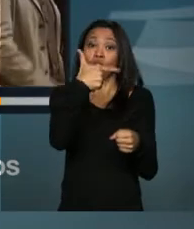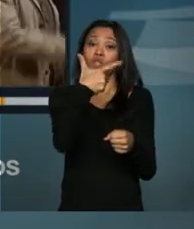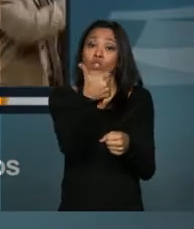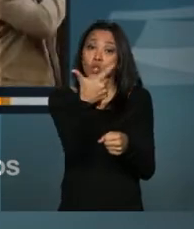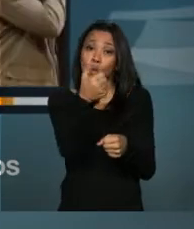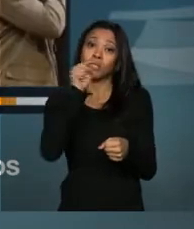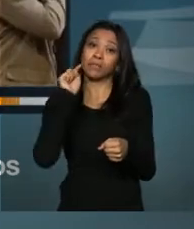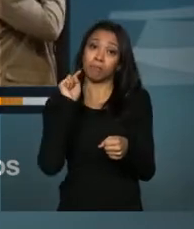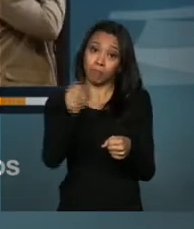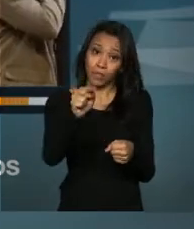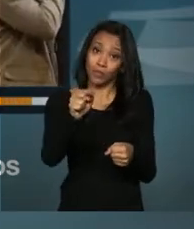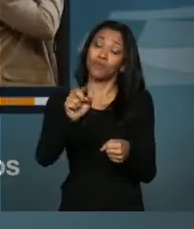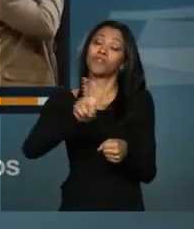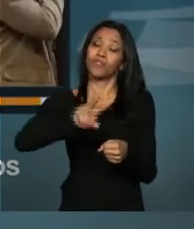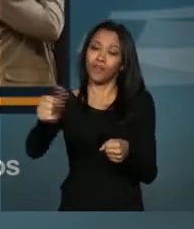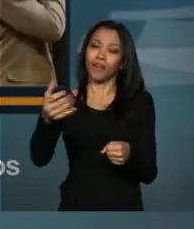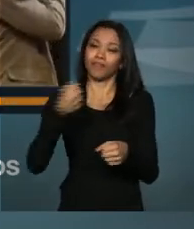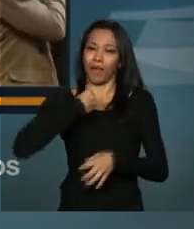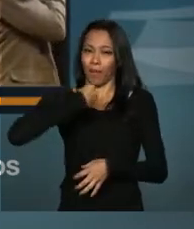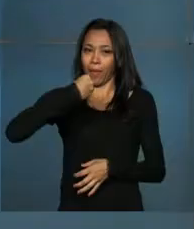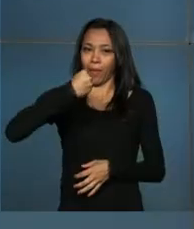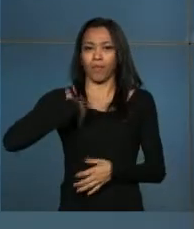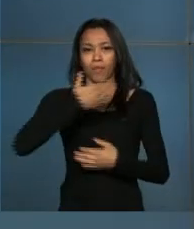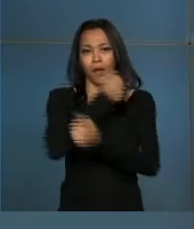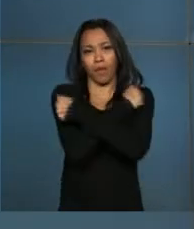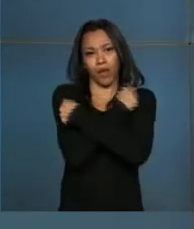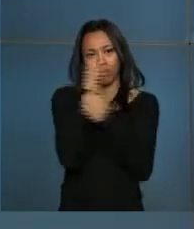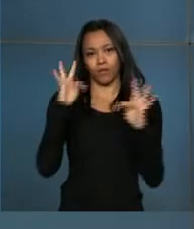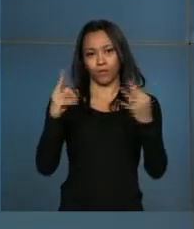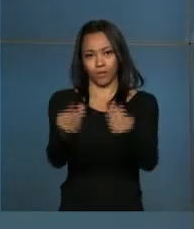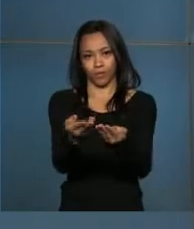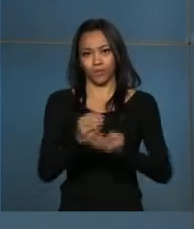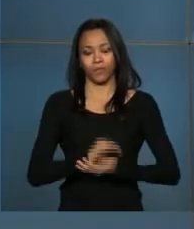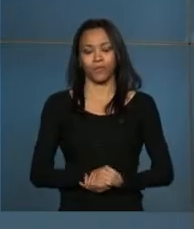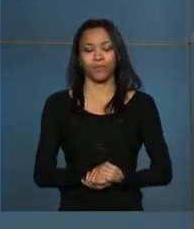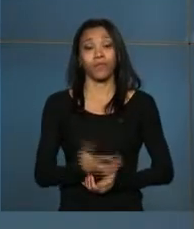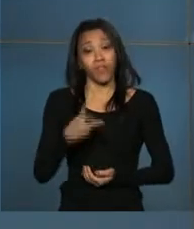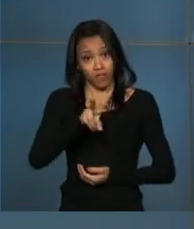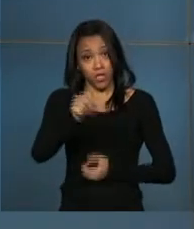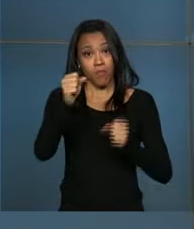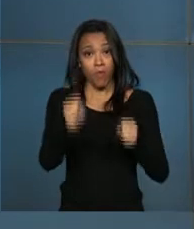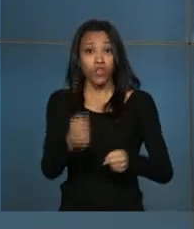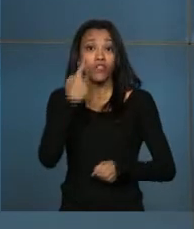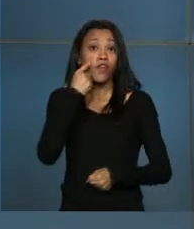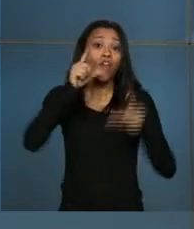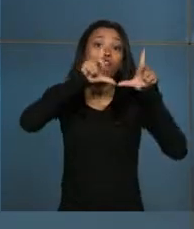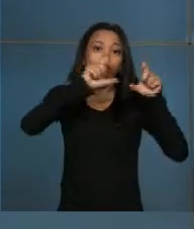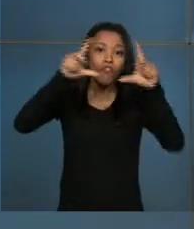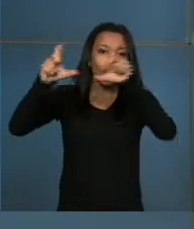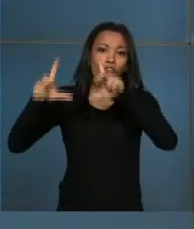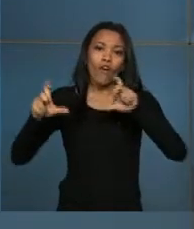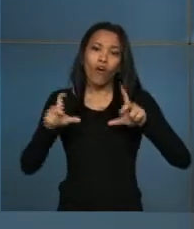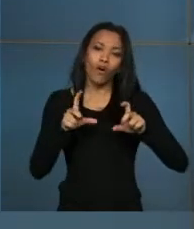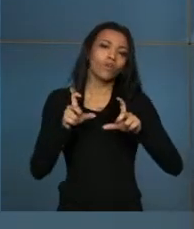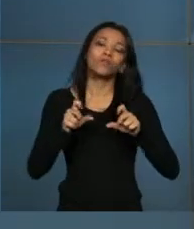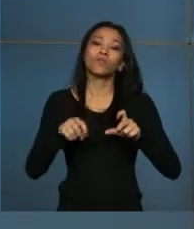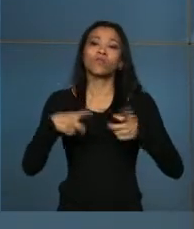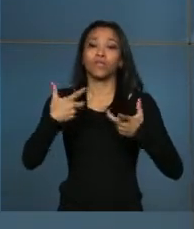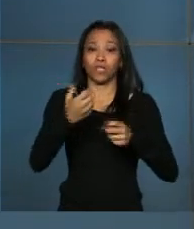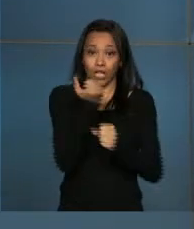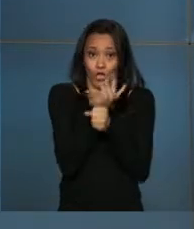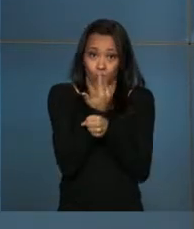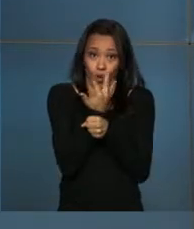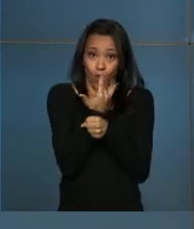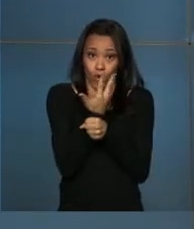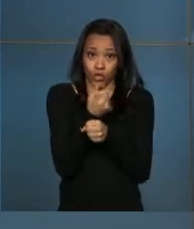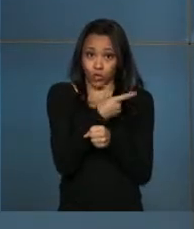estarão carregando. Um abraço a todos. E você pode ver as primeiras fotos da Tocha Rio 2016 no nosso